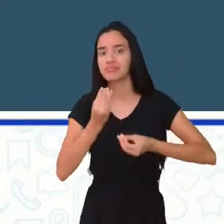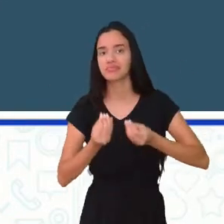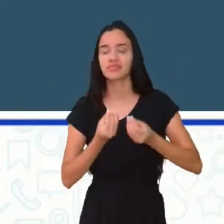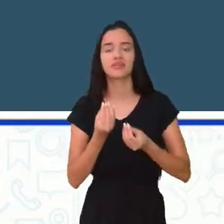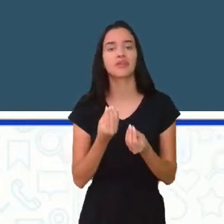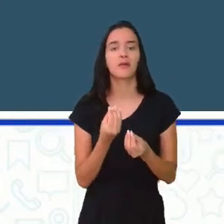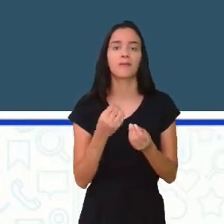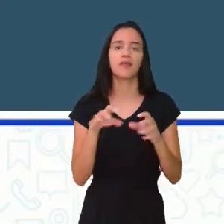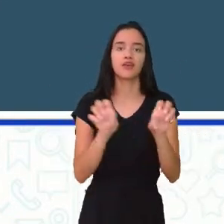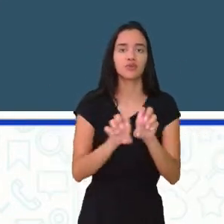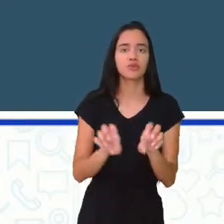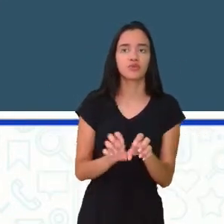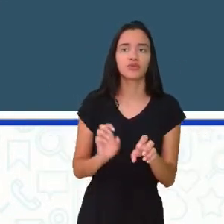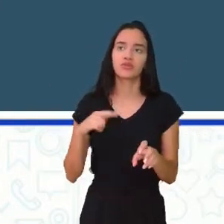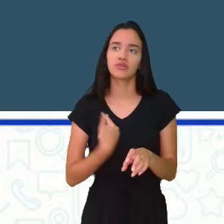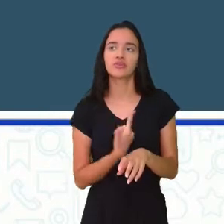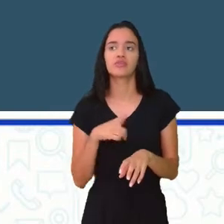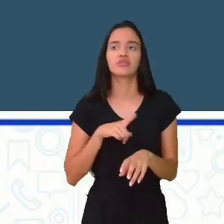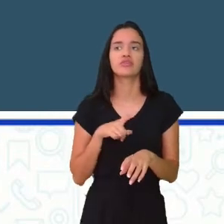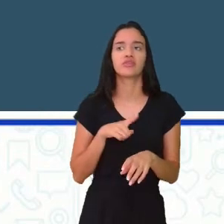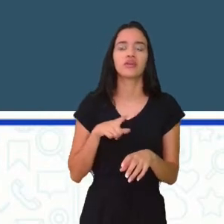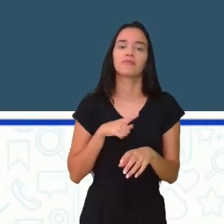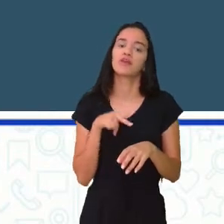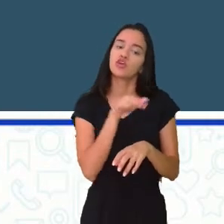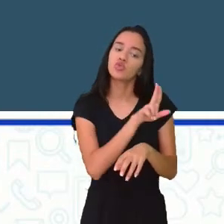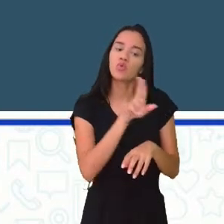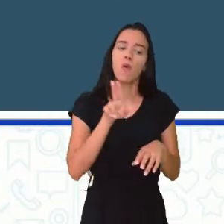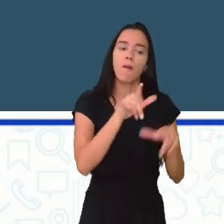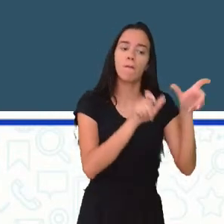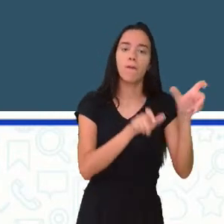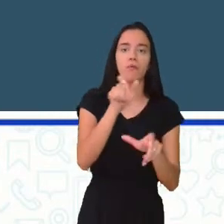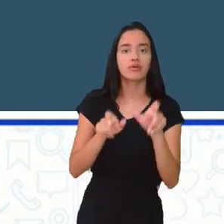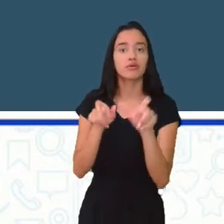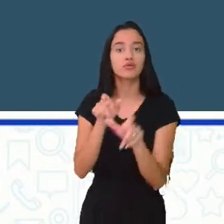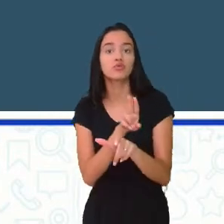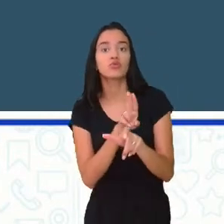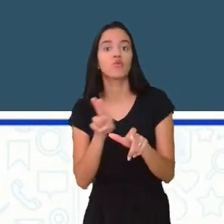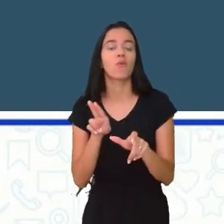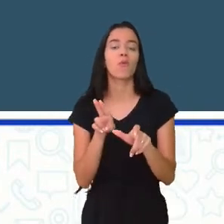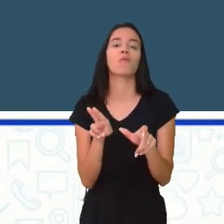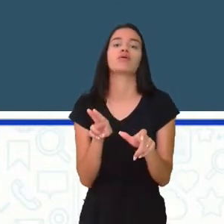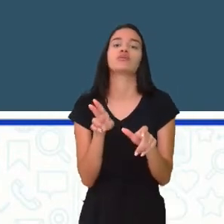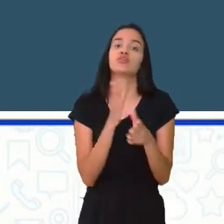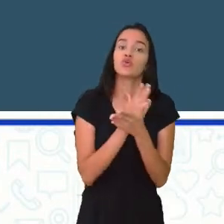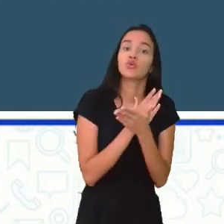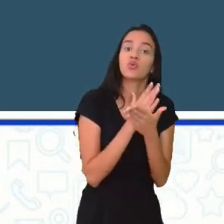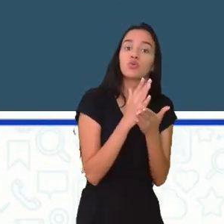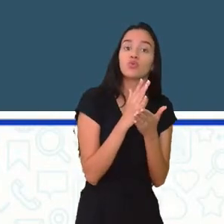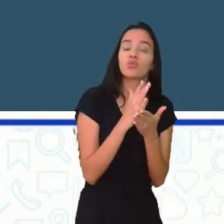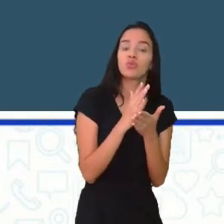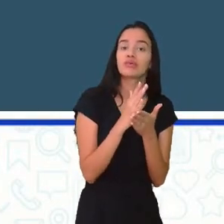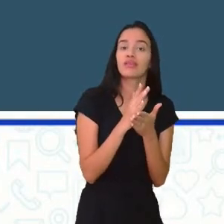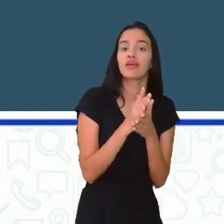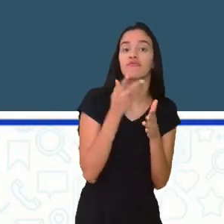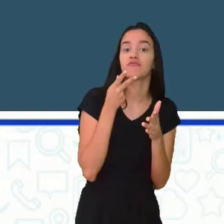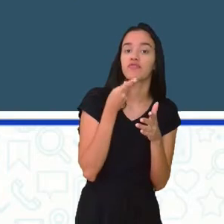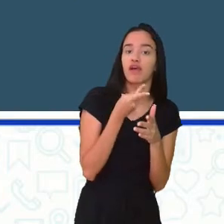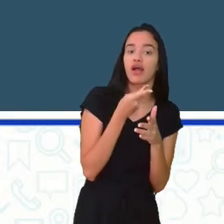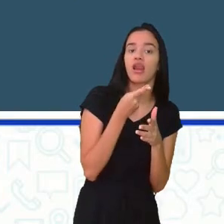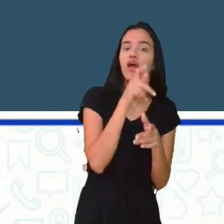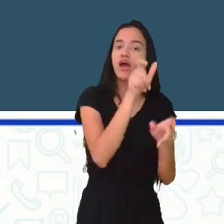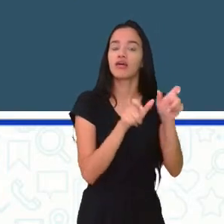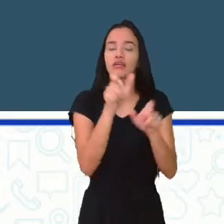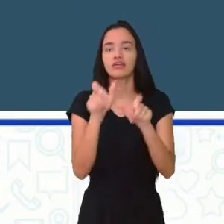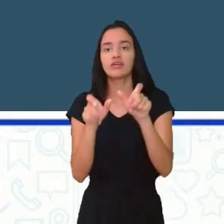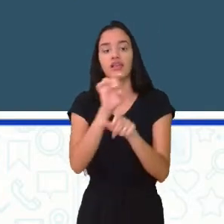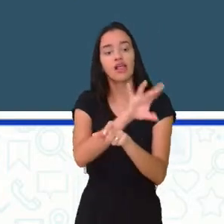peça teatral, nós temos a indicação dos nomes dos personagens no início de cada fala, a